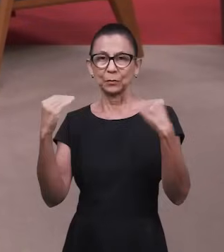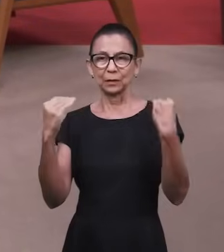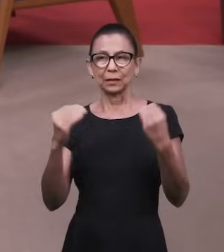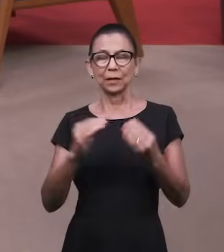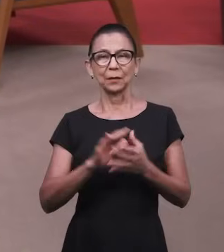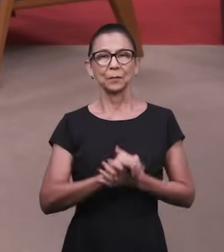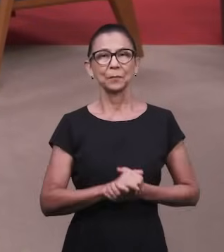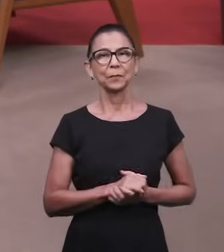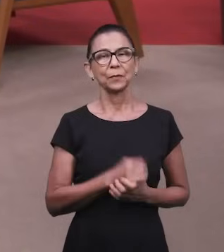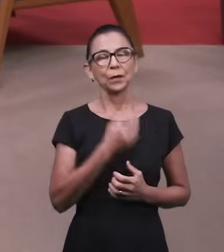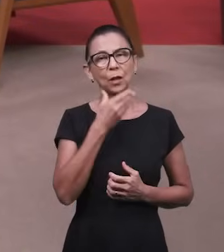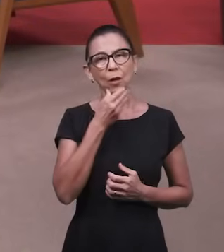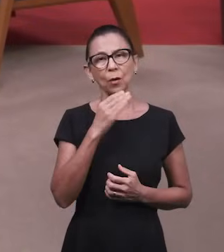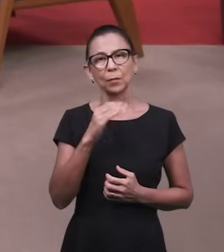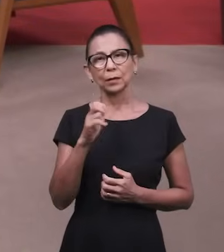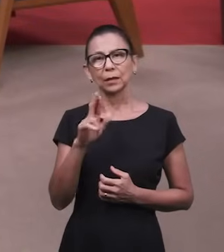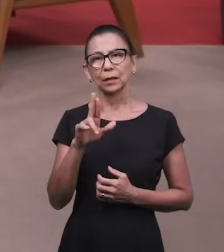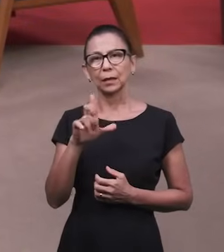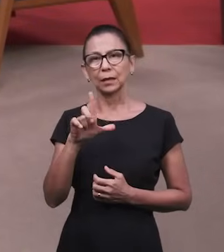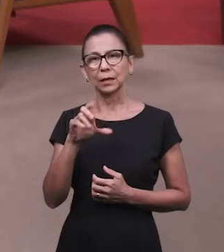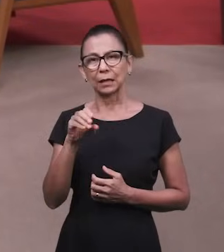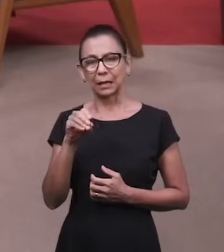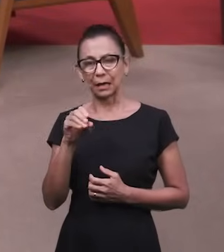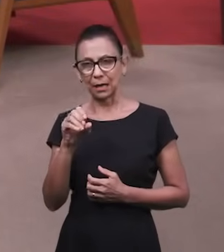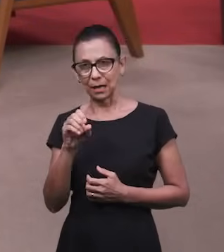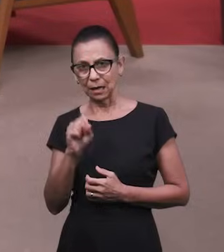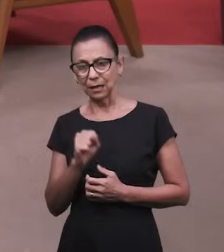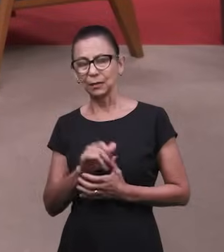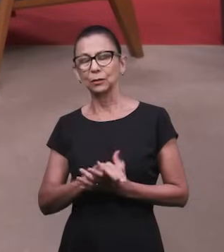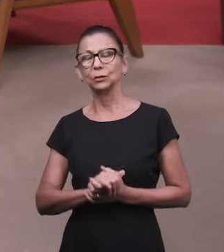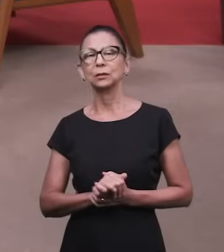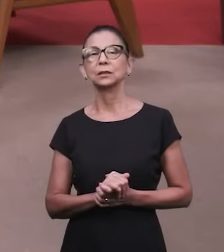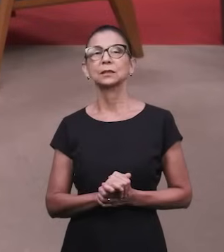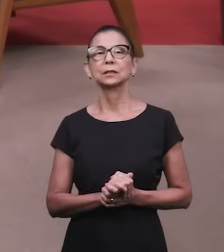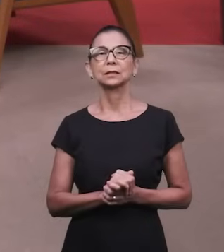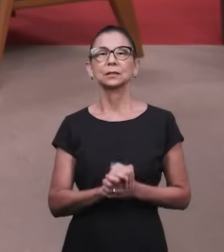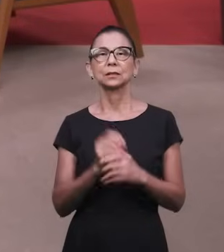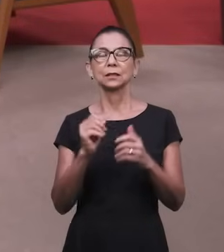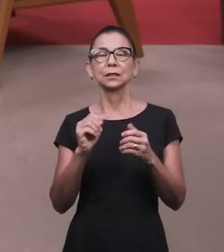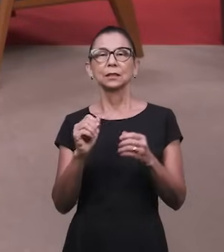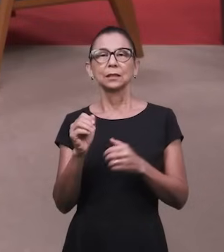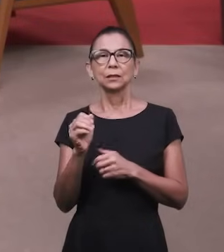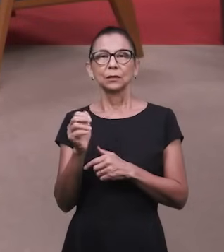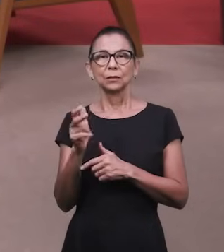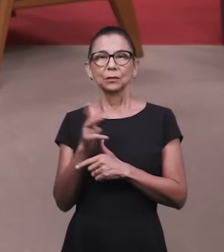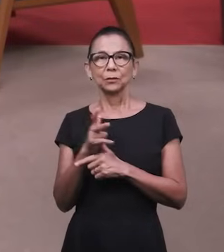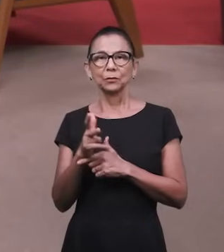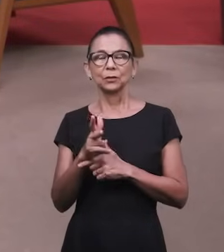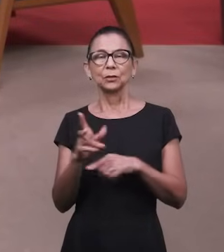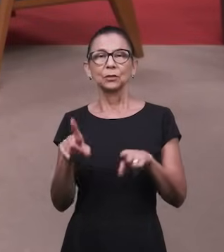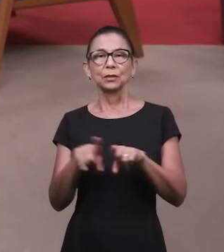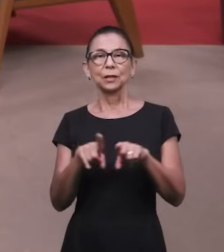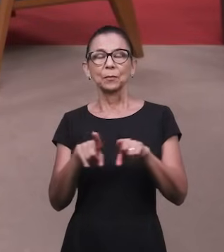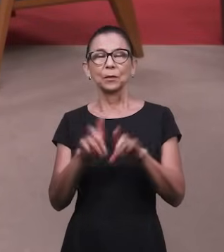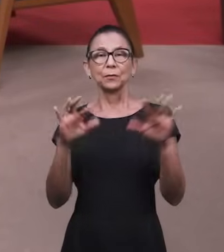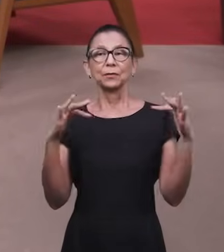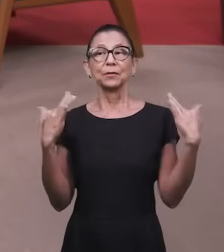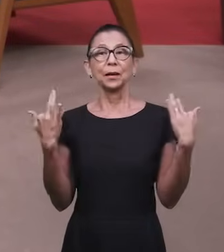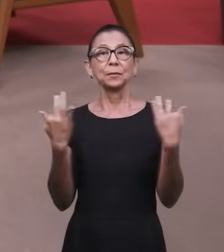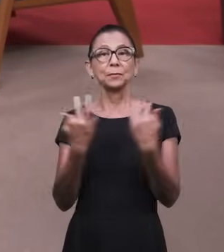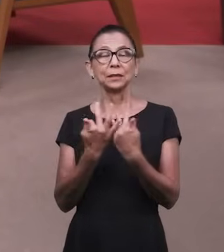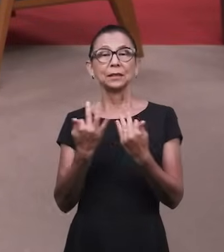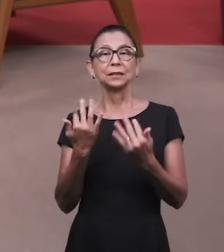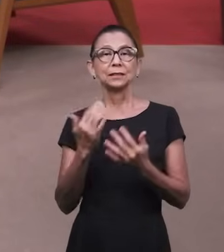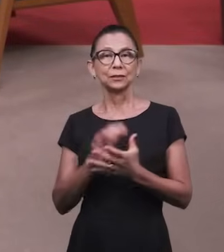Um deles é do nosso irmão Carlos Henrique Cardoso. Ele gravou o vídeo juntamente com a sua família, essa família de Manaus, no estado